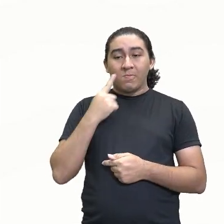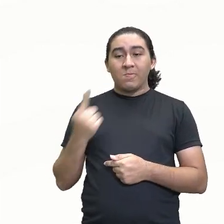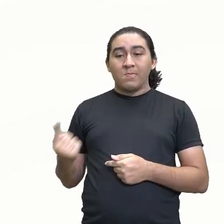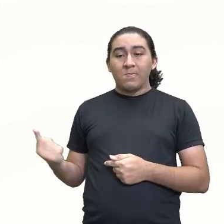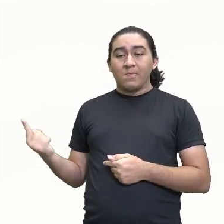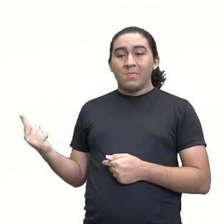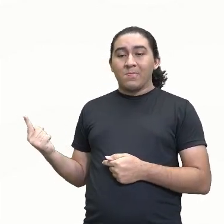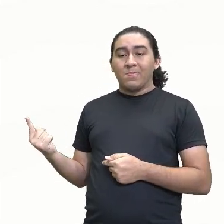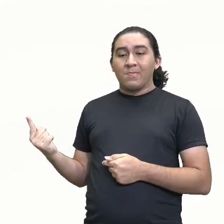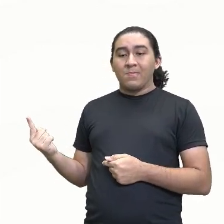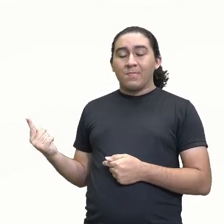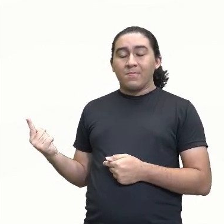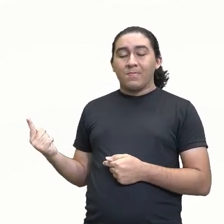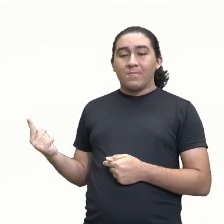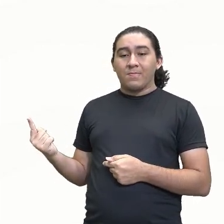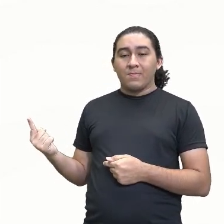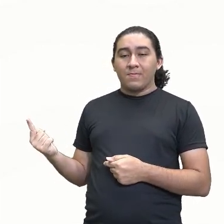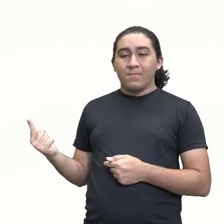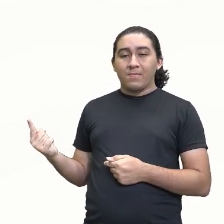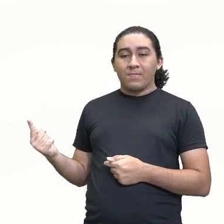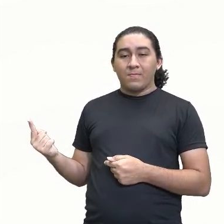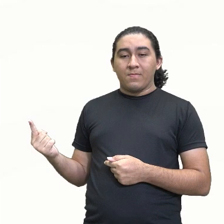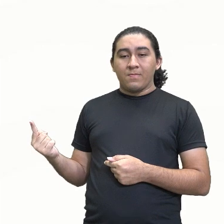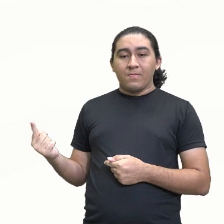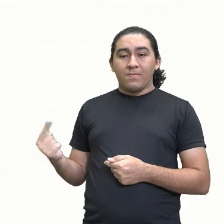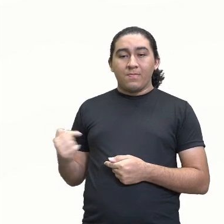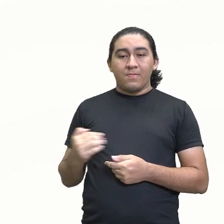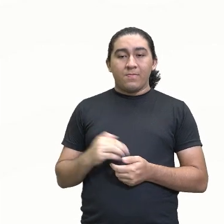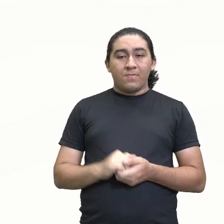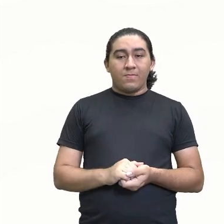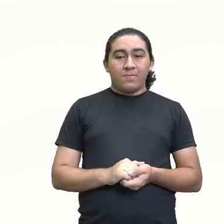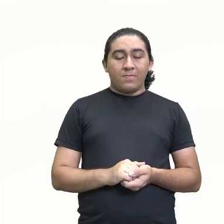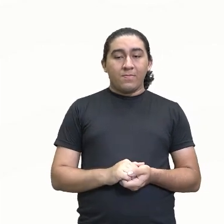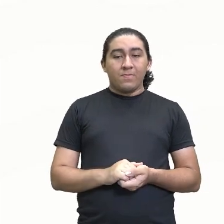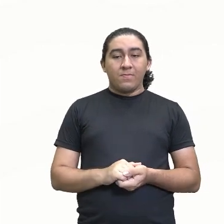soma dos 5 termos da PG. Então, será